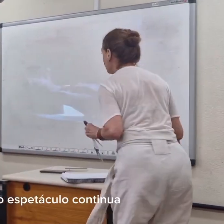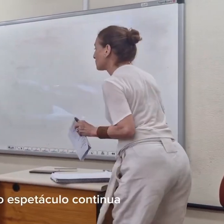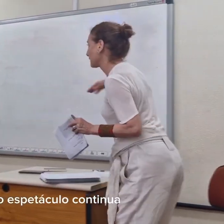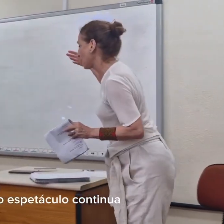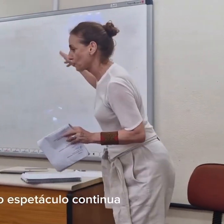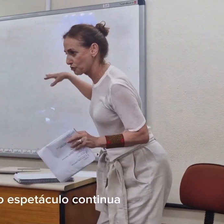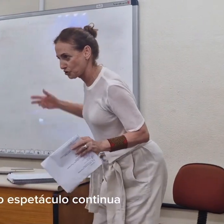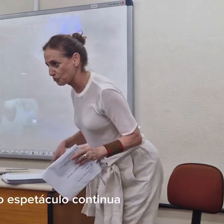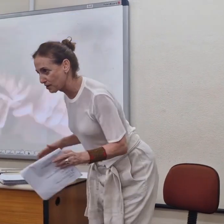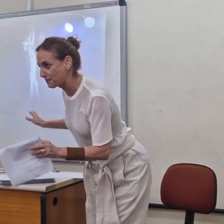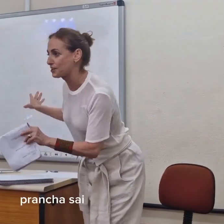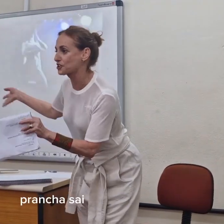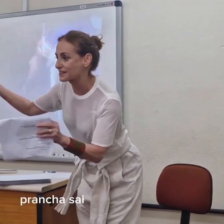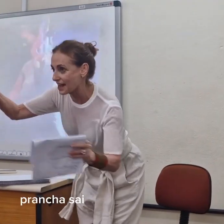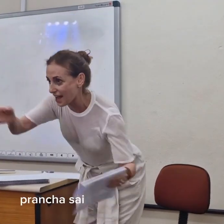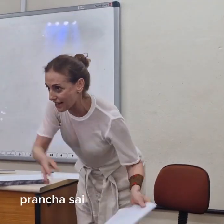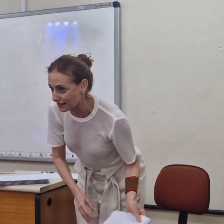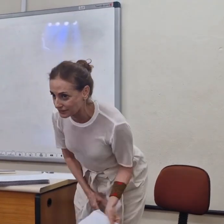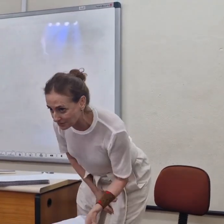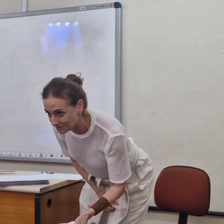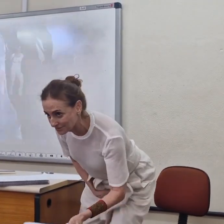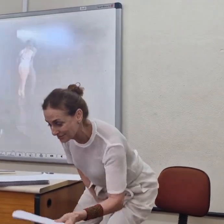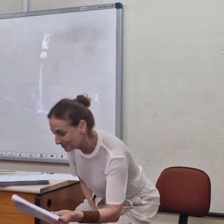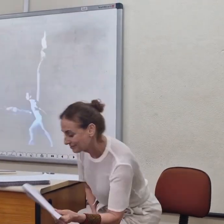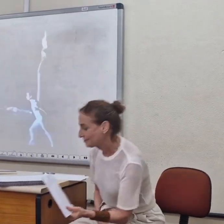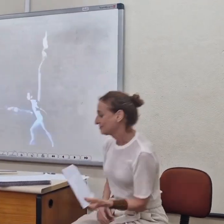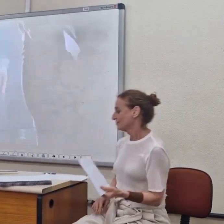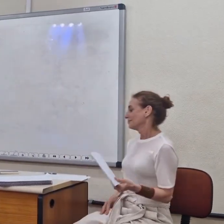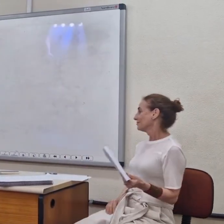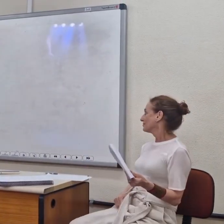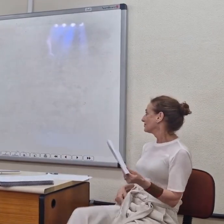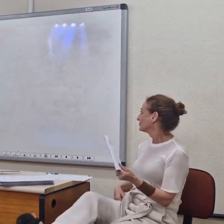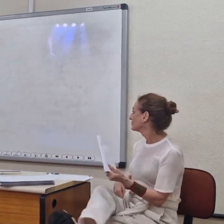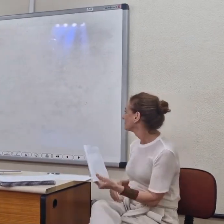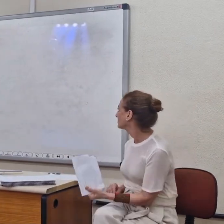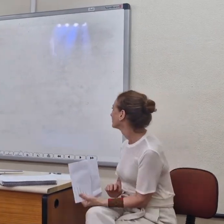falar. Aí o espetáculo continua, a prancha sai.